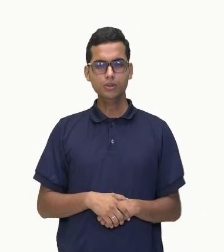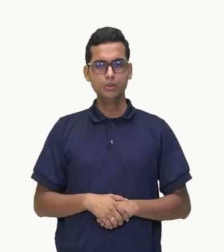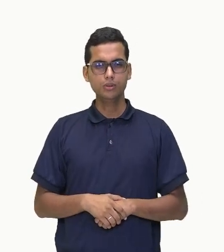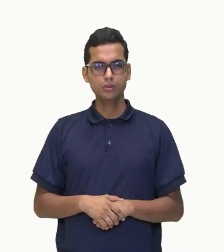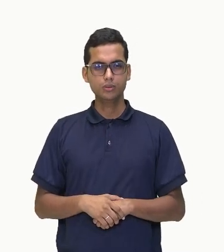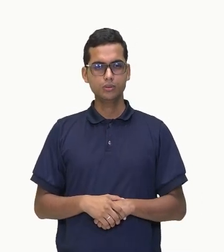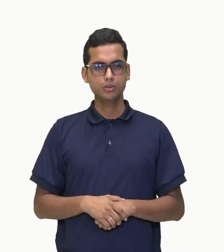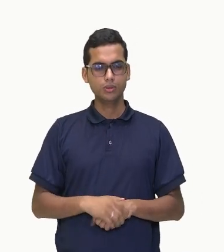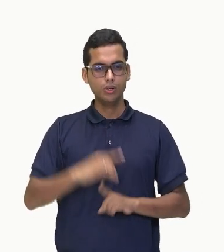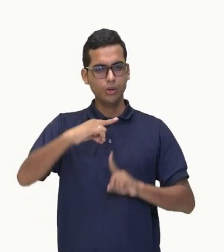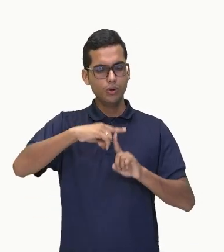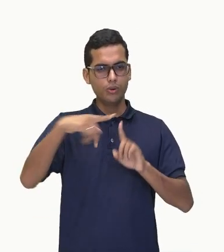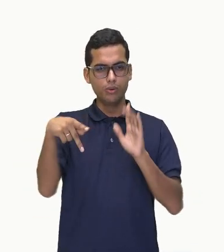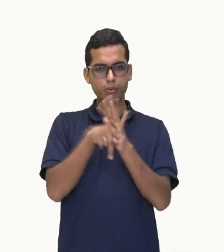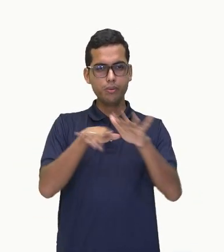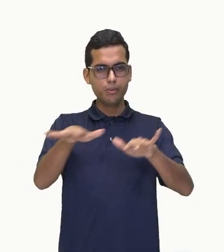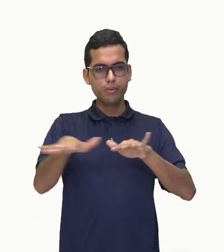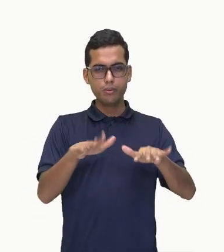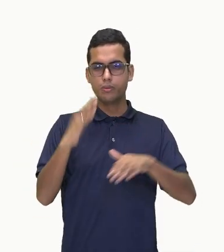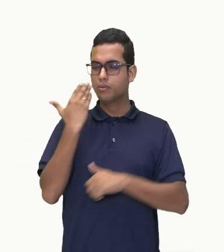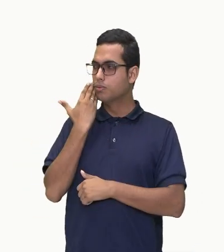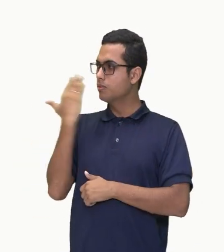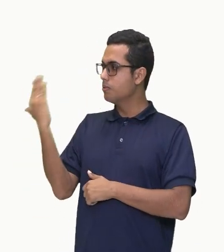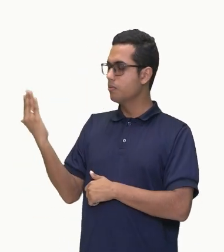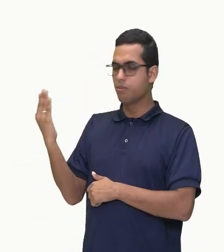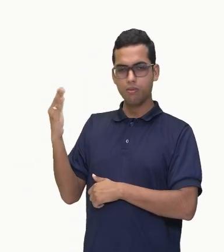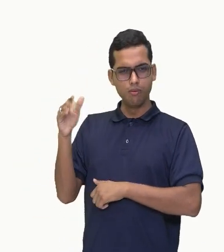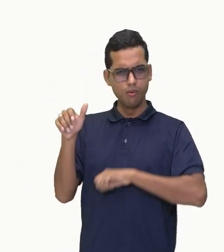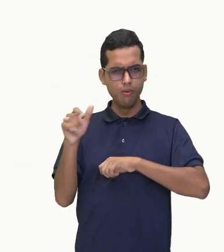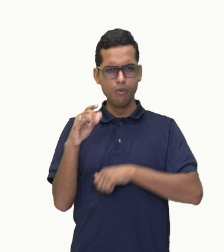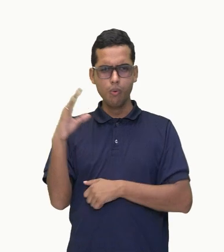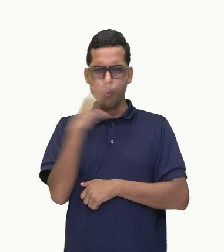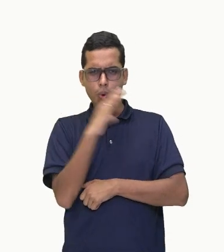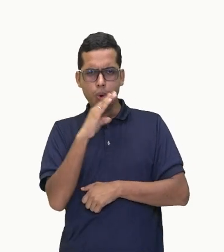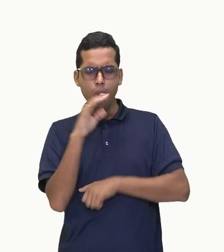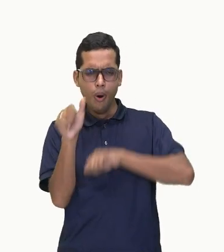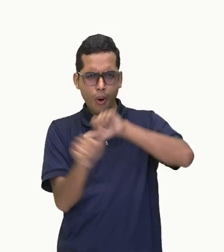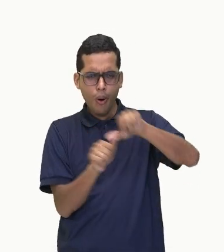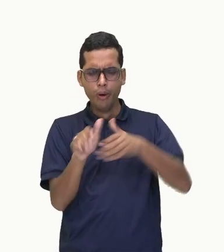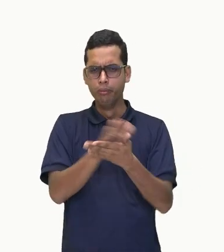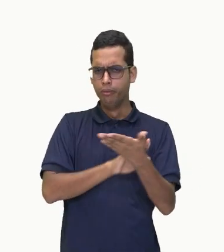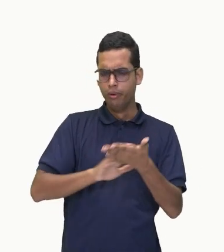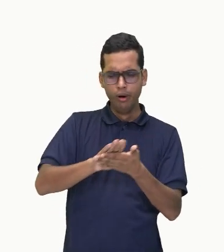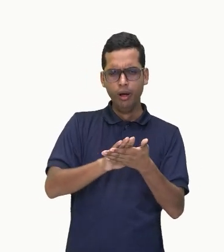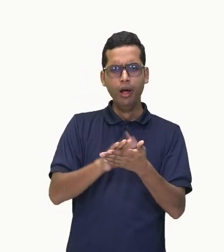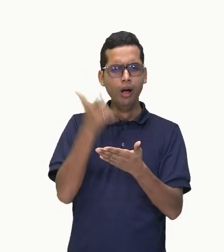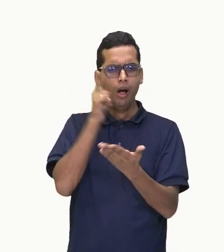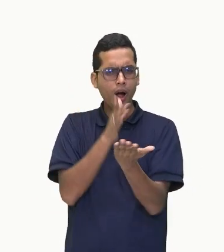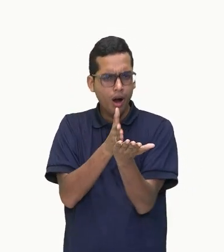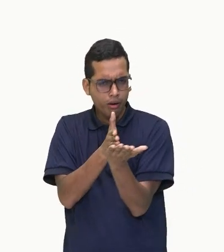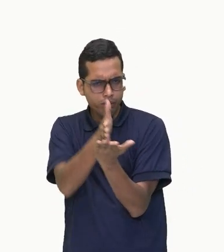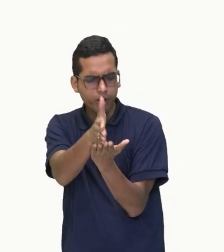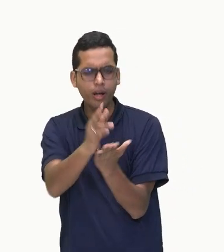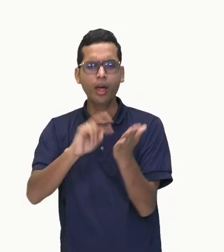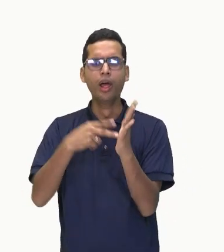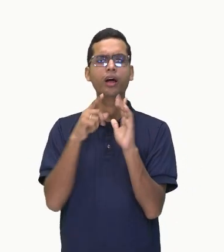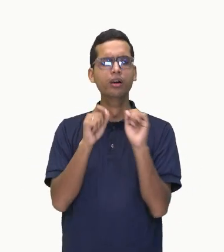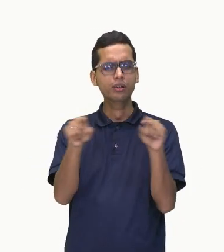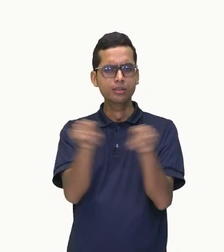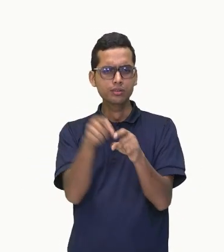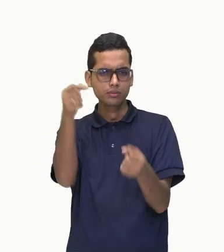Nesse tipo de movimento, a velocidade não muda em termos de magnitude ou direção, e o que significa que o